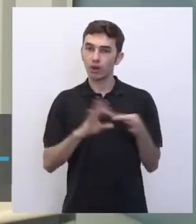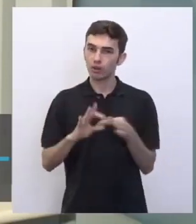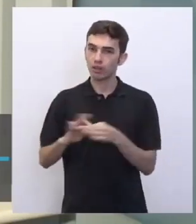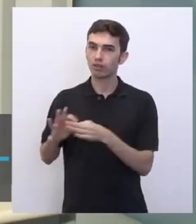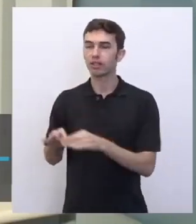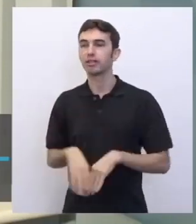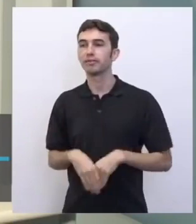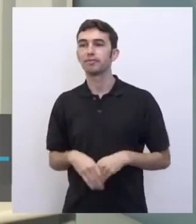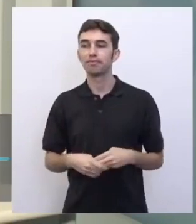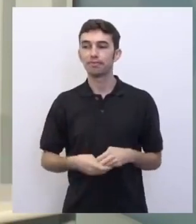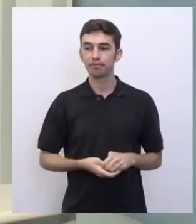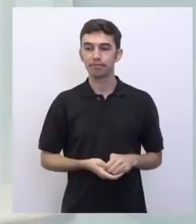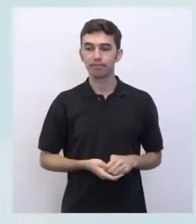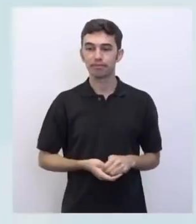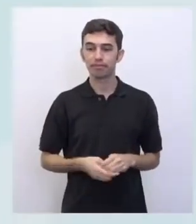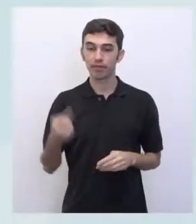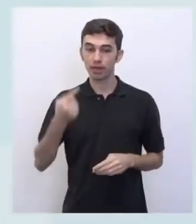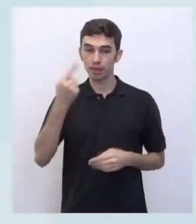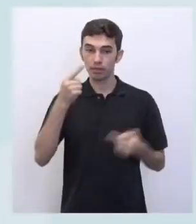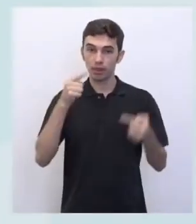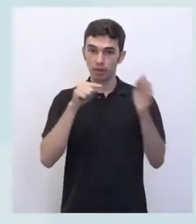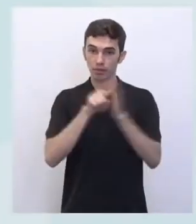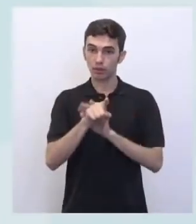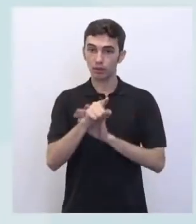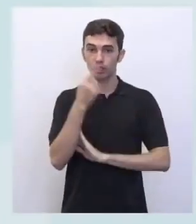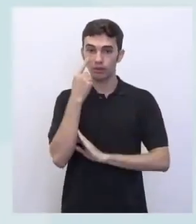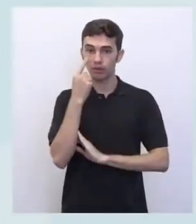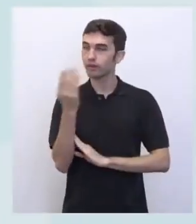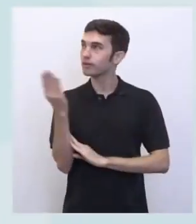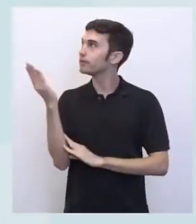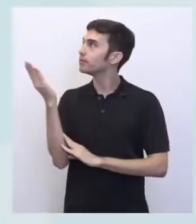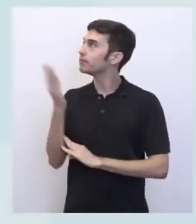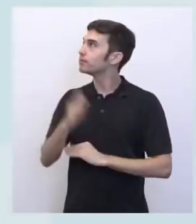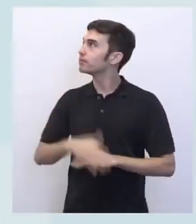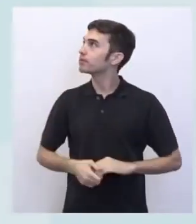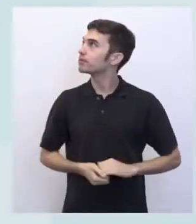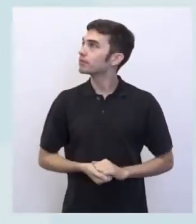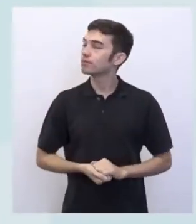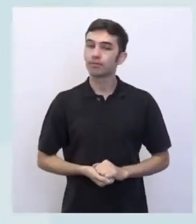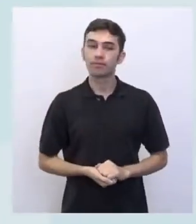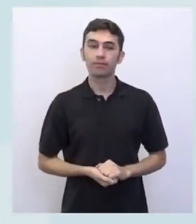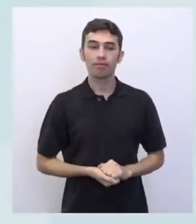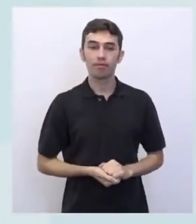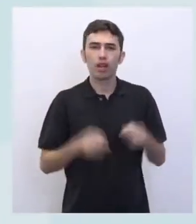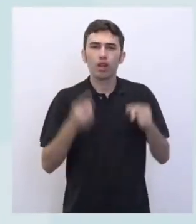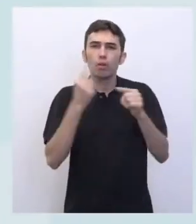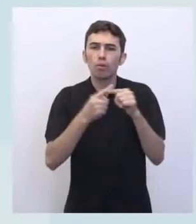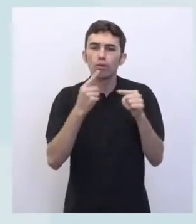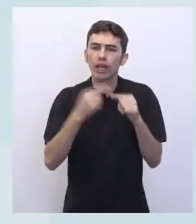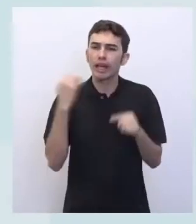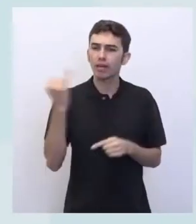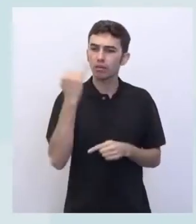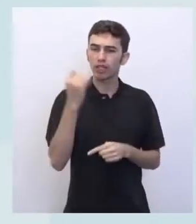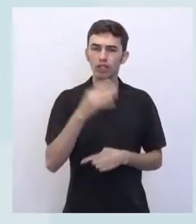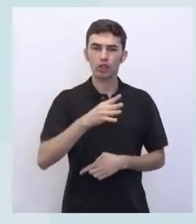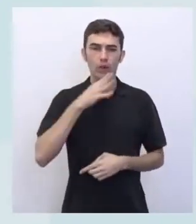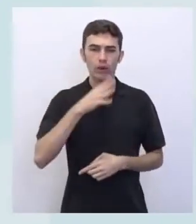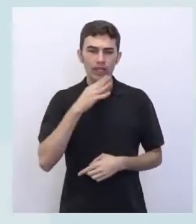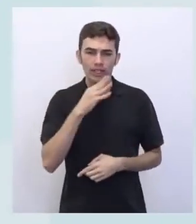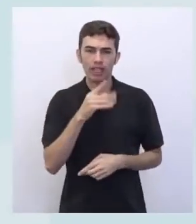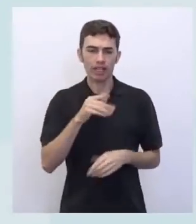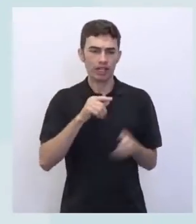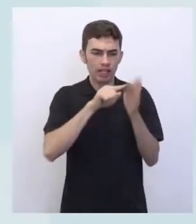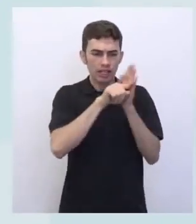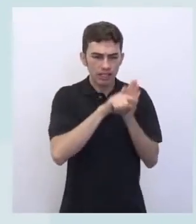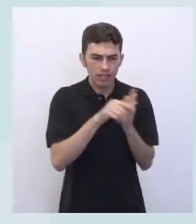contextualizada. Então, a primeira questão que aparece na tela para vocês é a seguinte: por que é importante conhecer e estudar